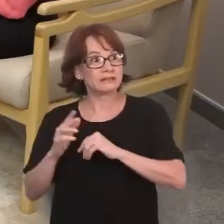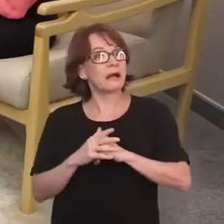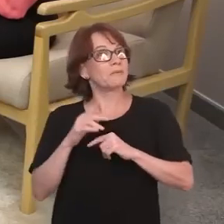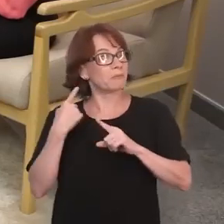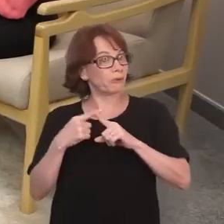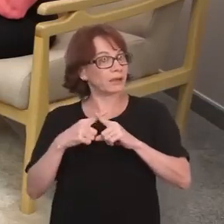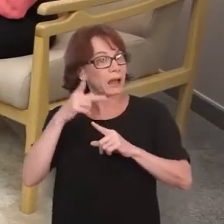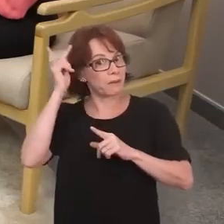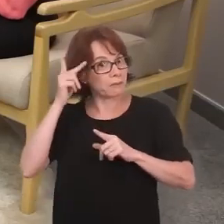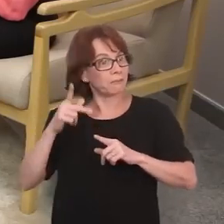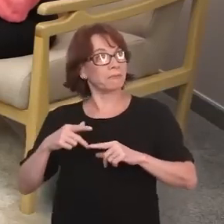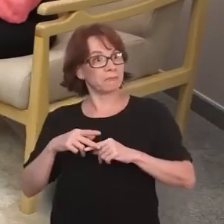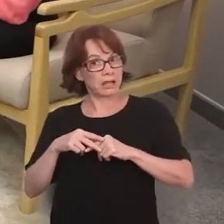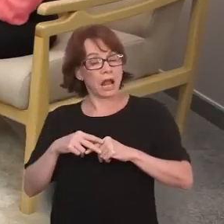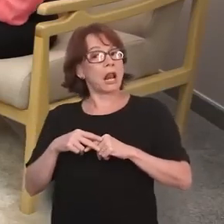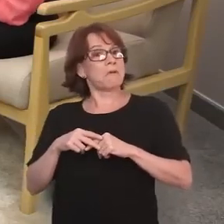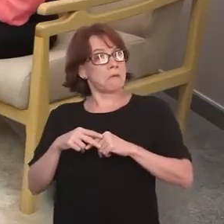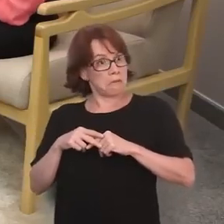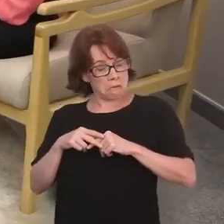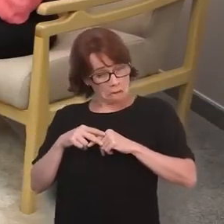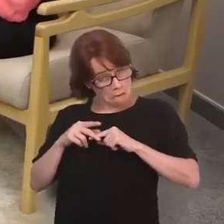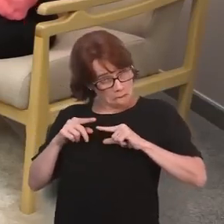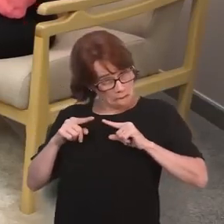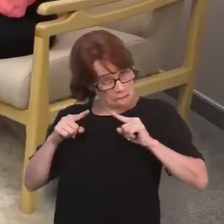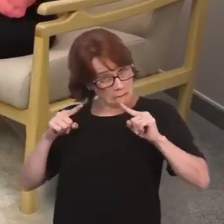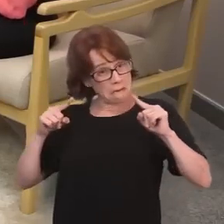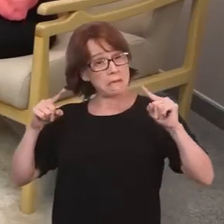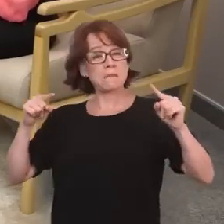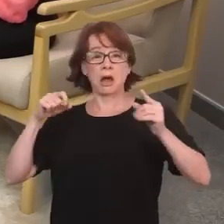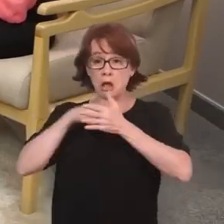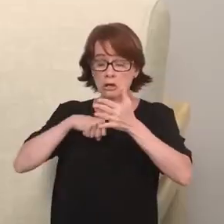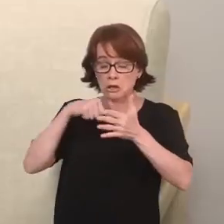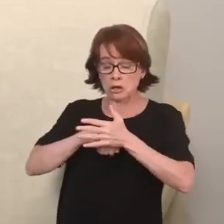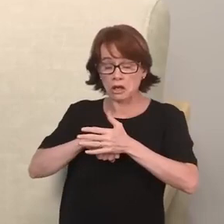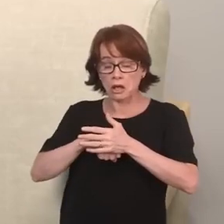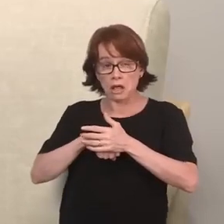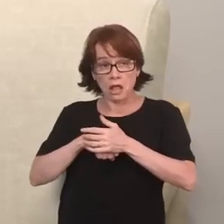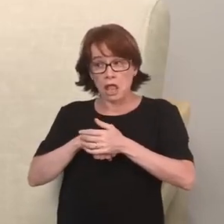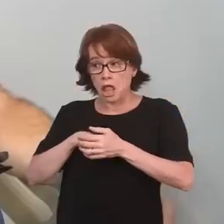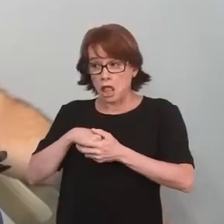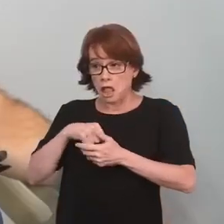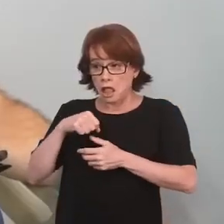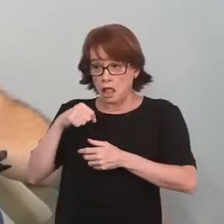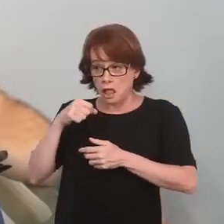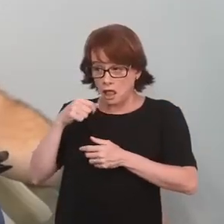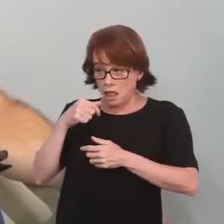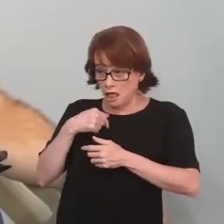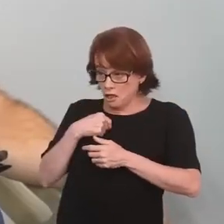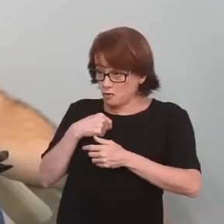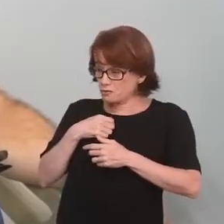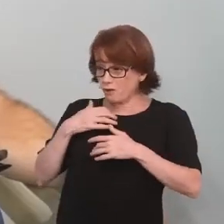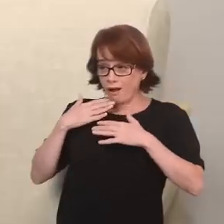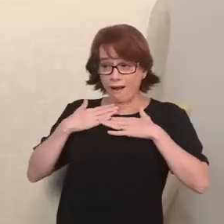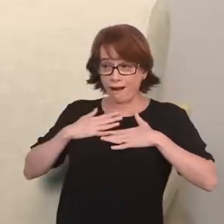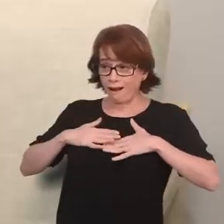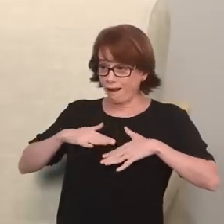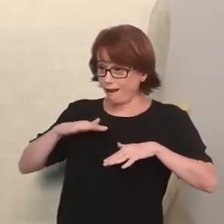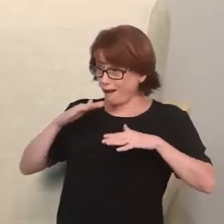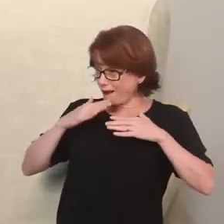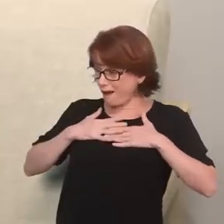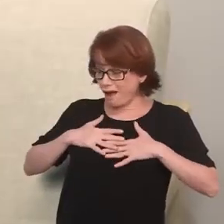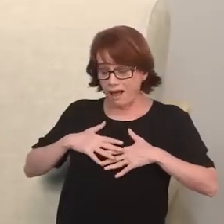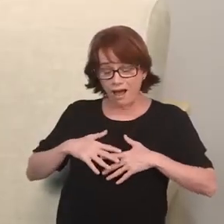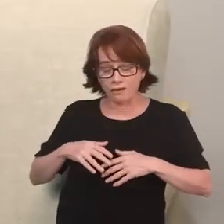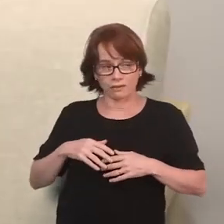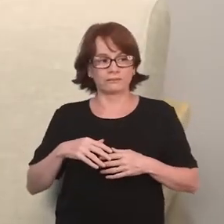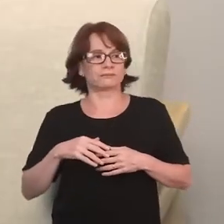briguenta, aguerrida. Não edita essa parte aqui, não. Essa sou parte você calma. Não edita. Você não é calma, não. Você é briguenta. Calma. Não, menina, você é